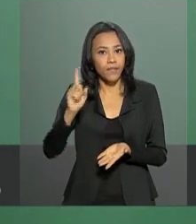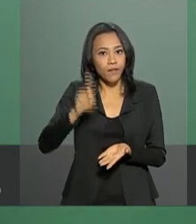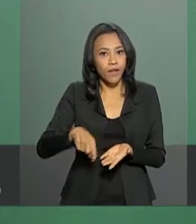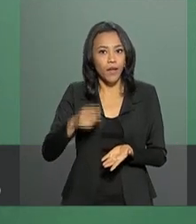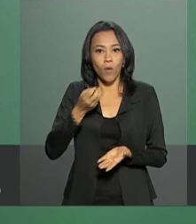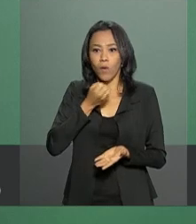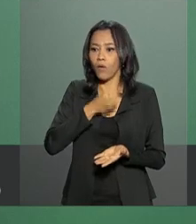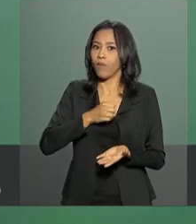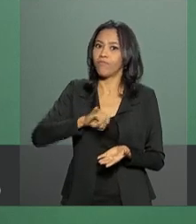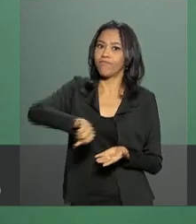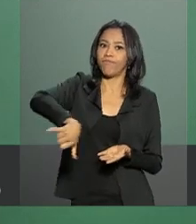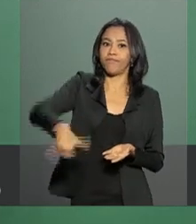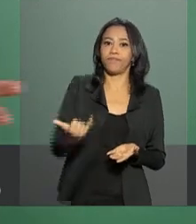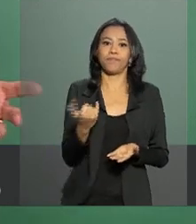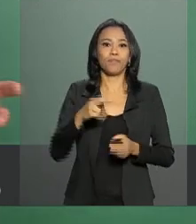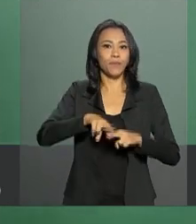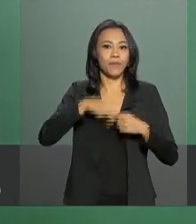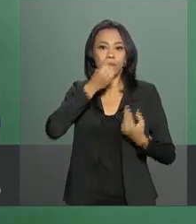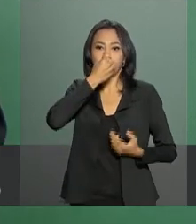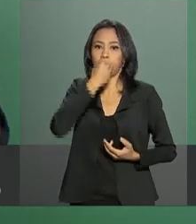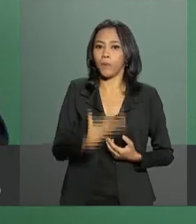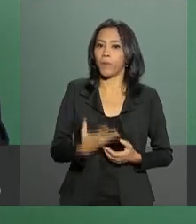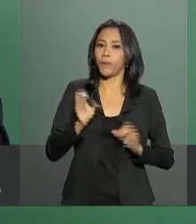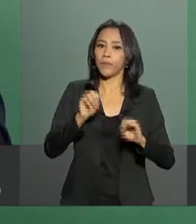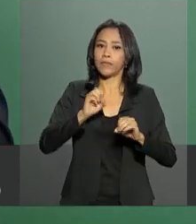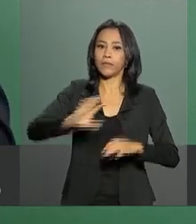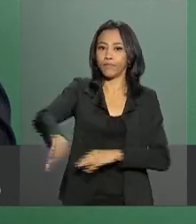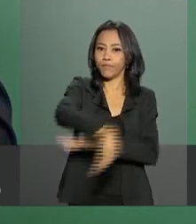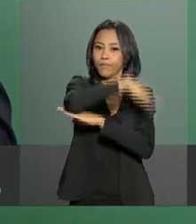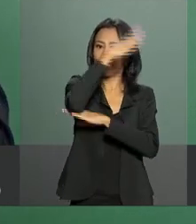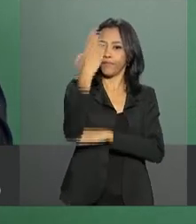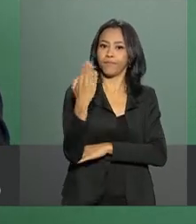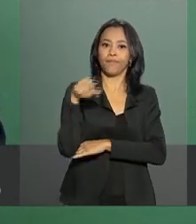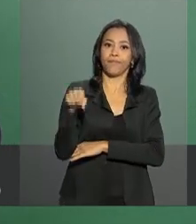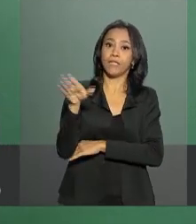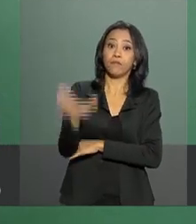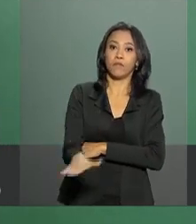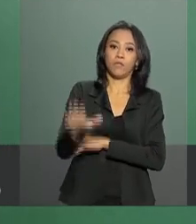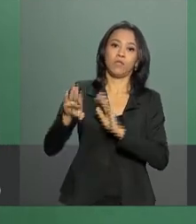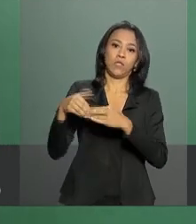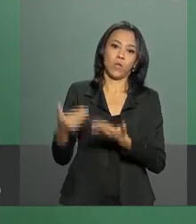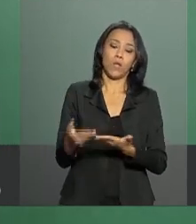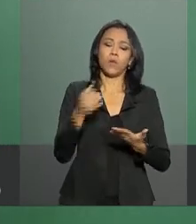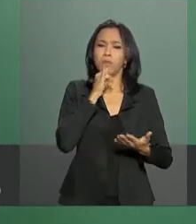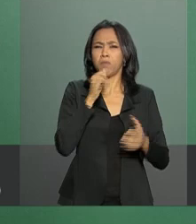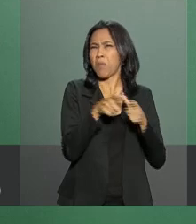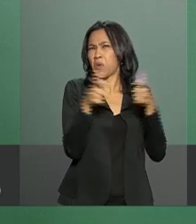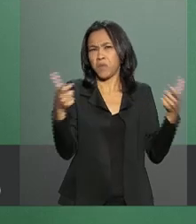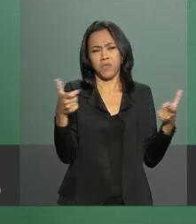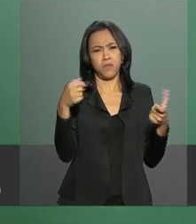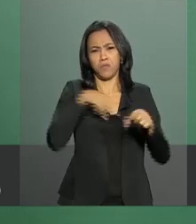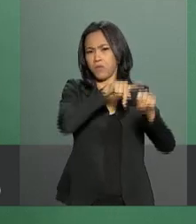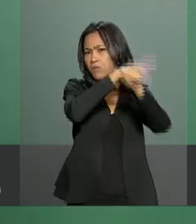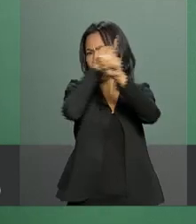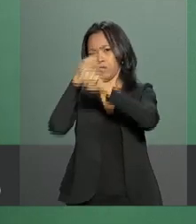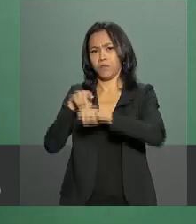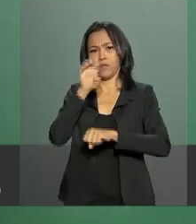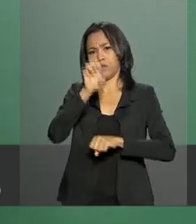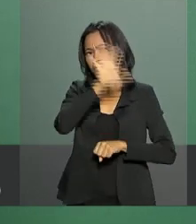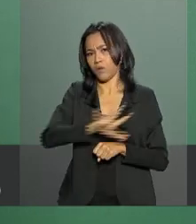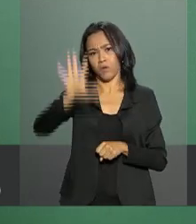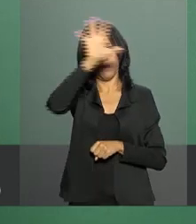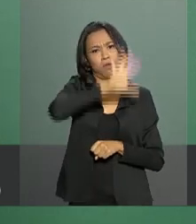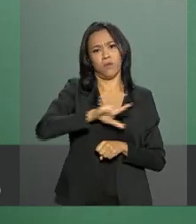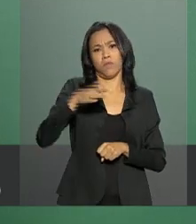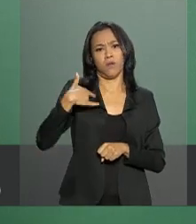vantagem do ensino em tempo integral não é sem razão que nos países europeus a grande maioria dos países